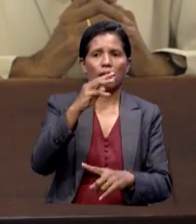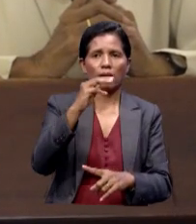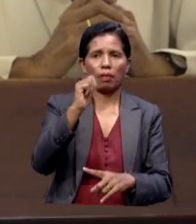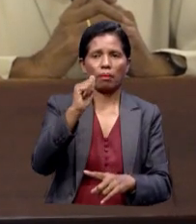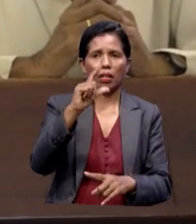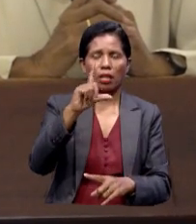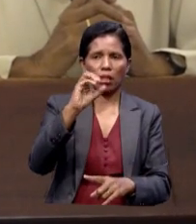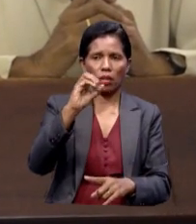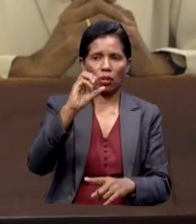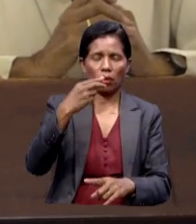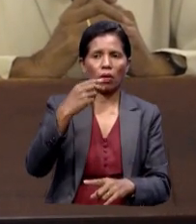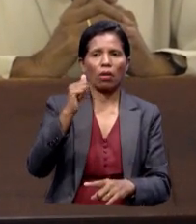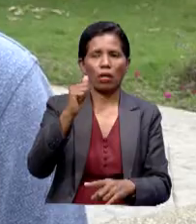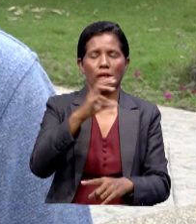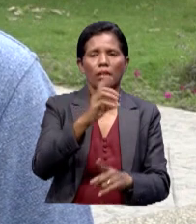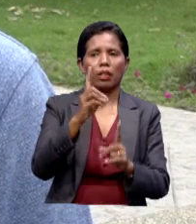data né, maka